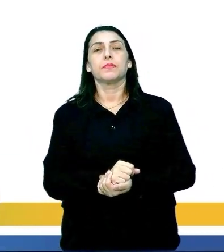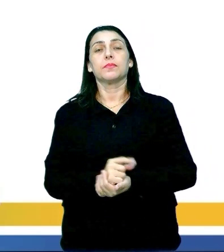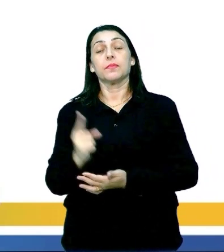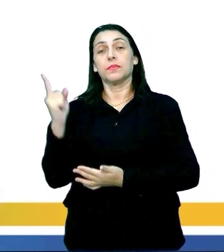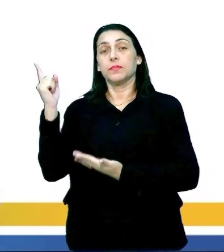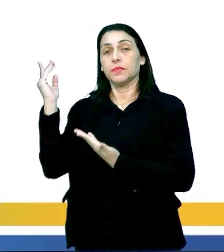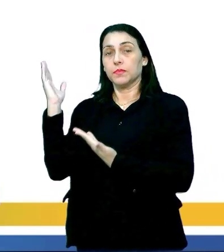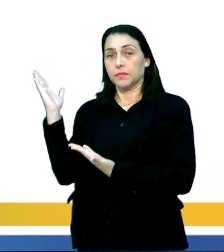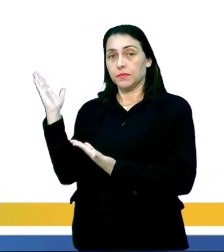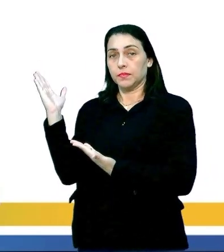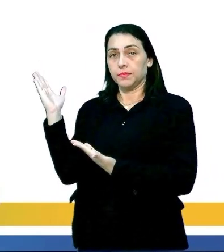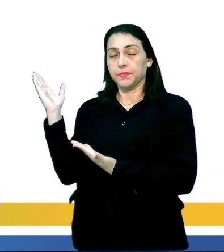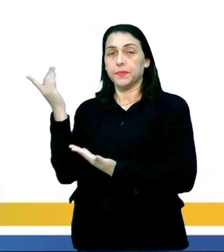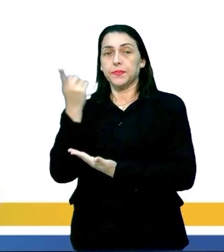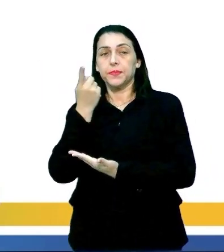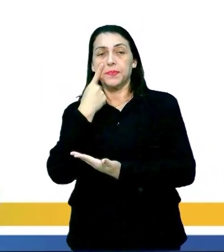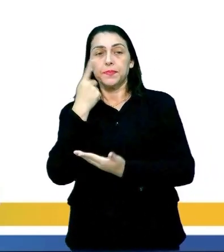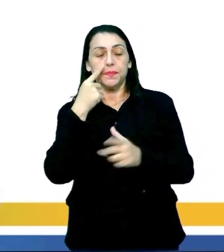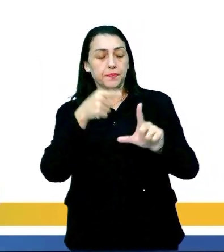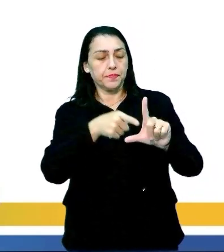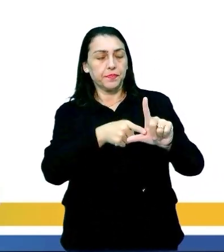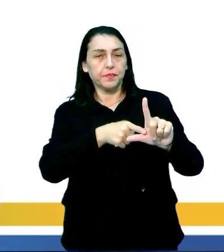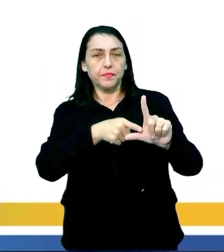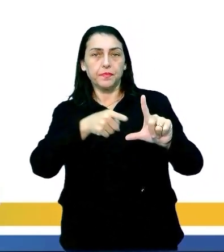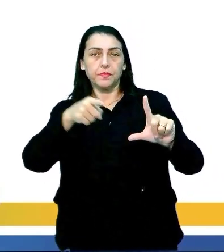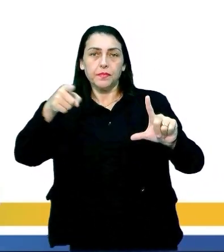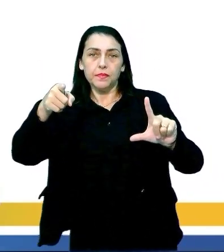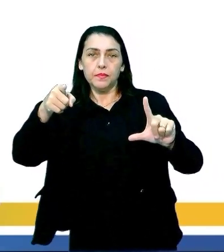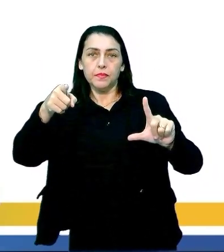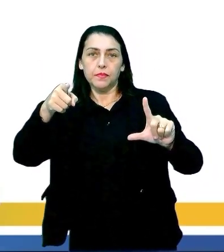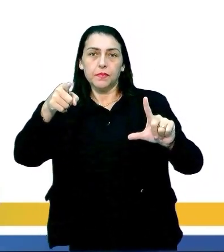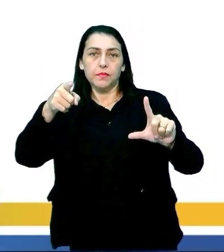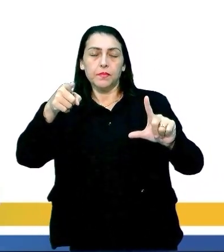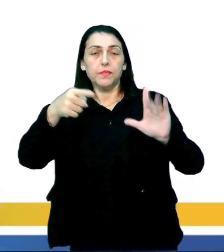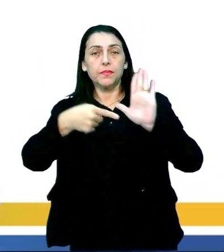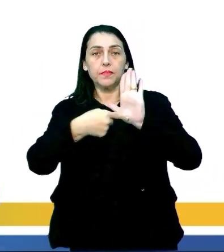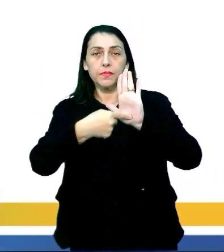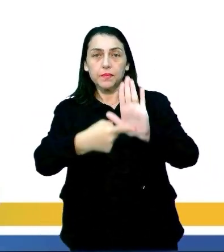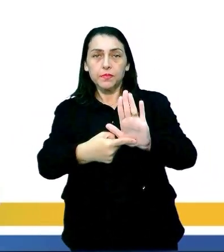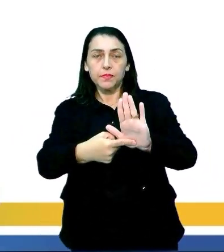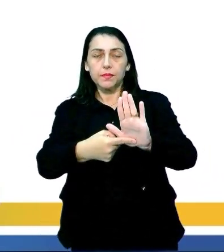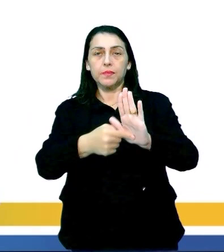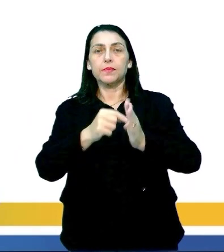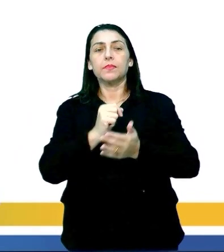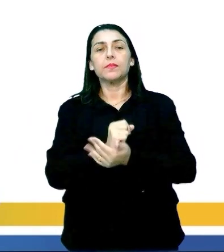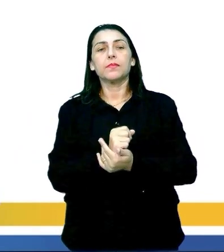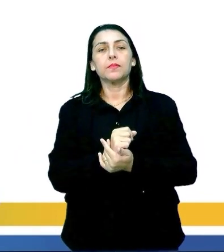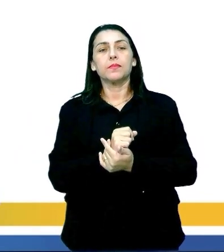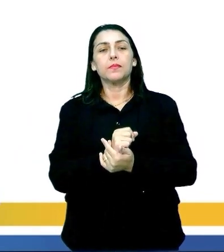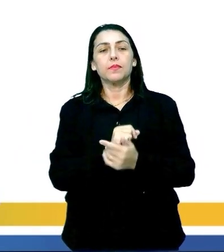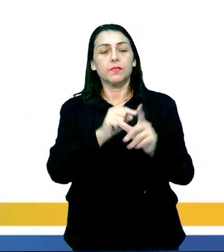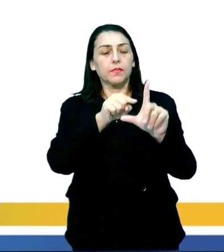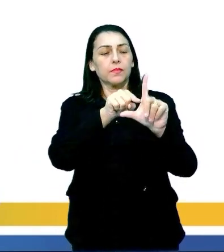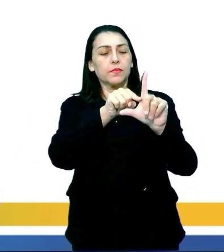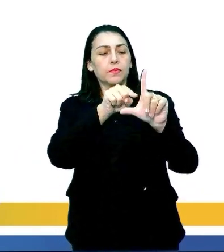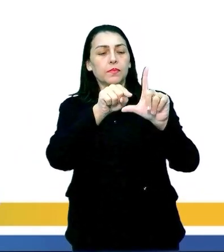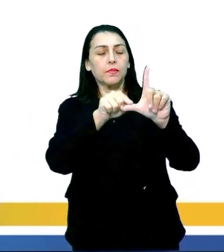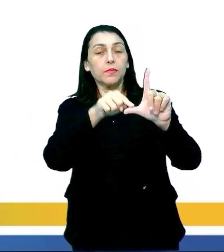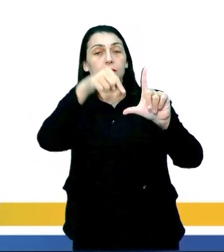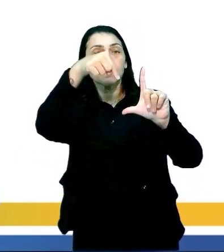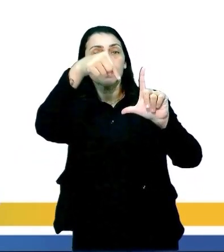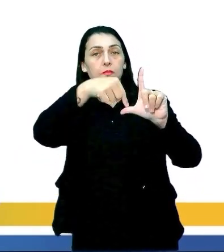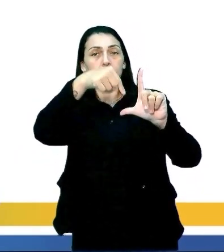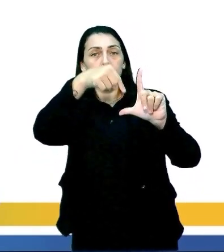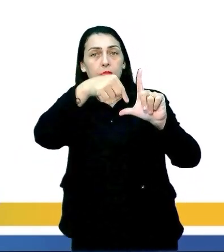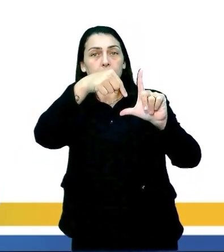Nesse caso aí, observamos que o gráfico, tá? Nós vamos mostrar aí que esse retângulo dentro do